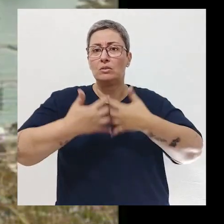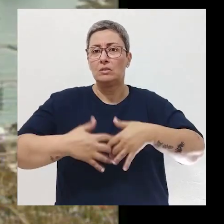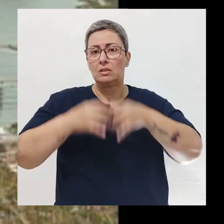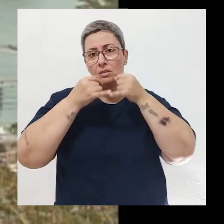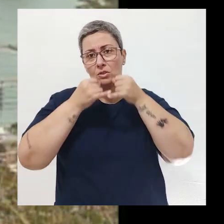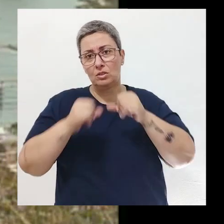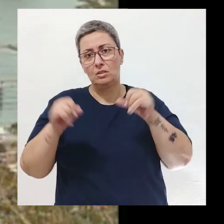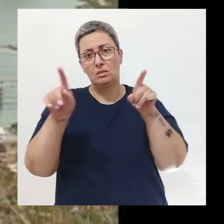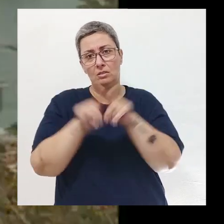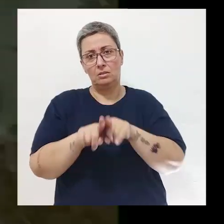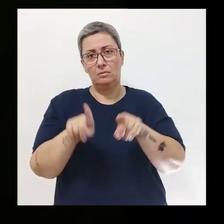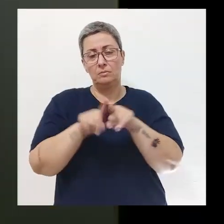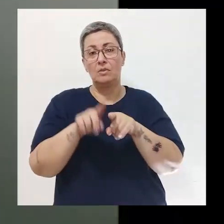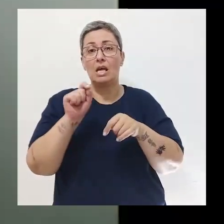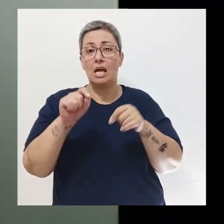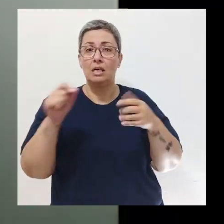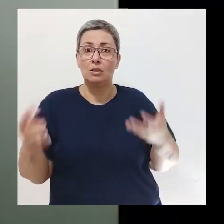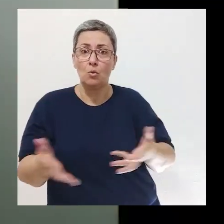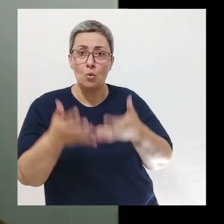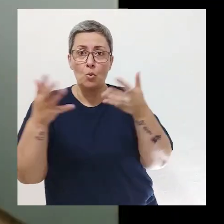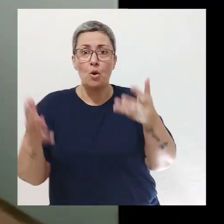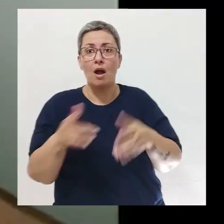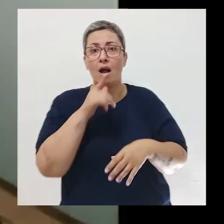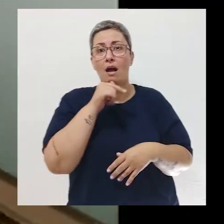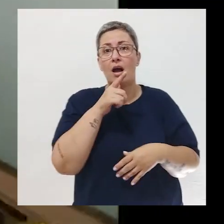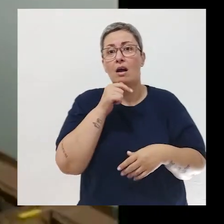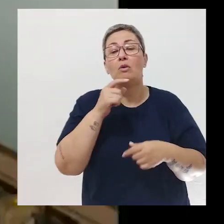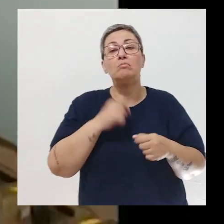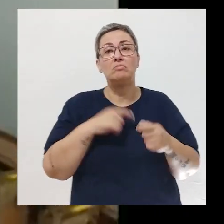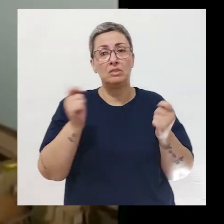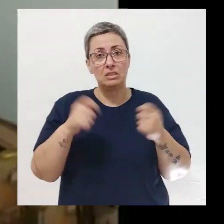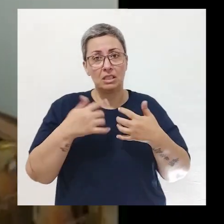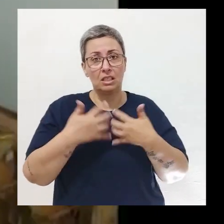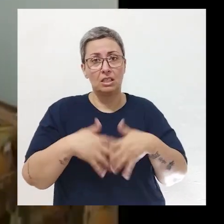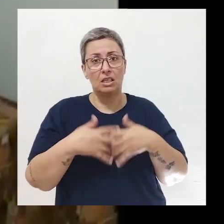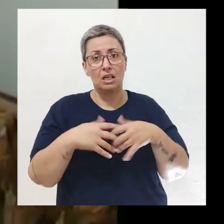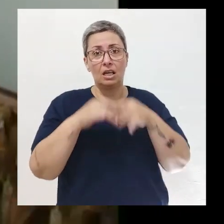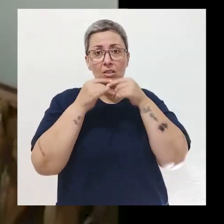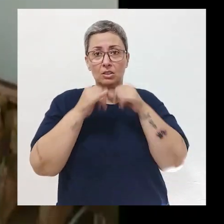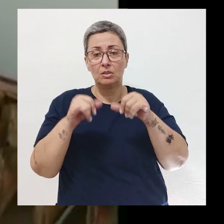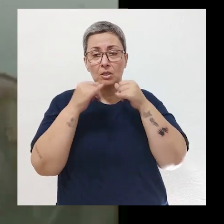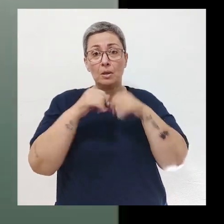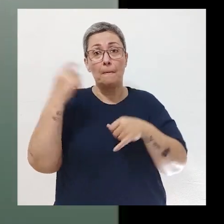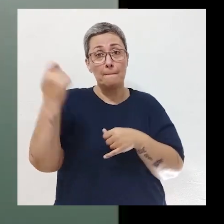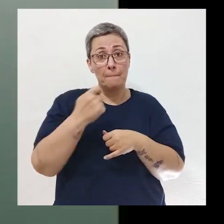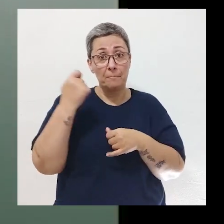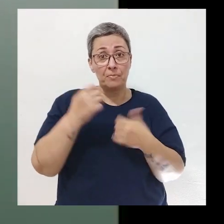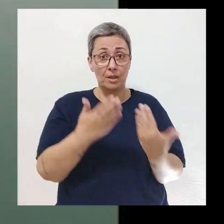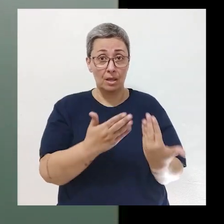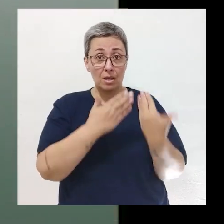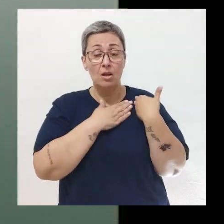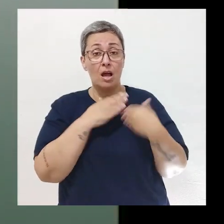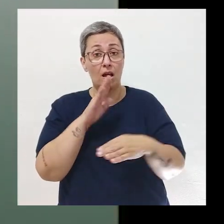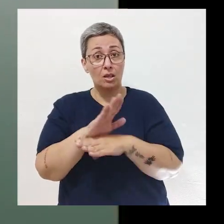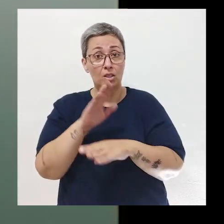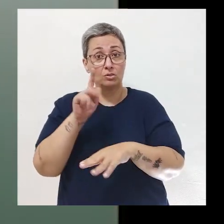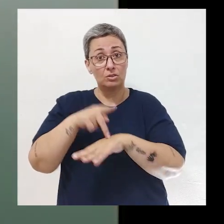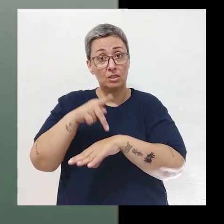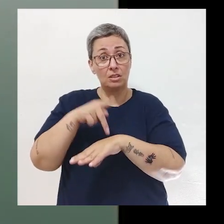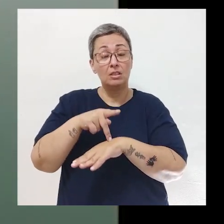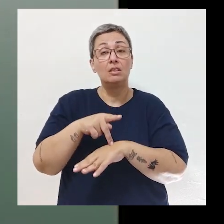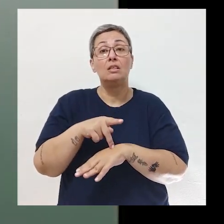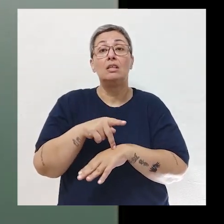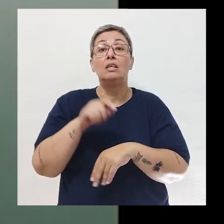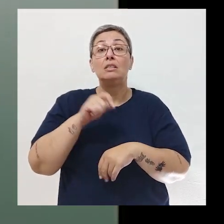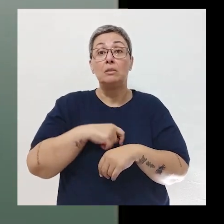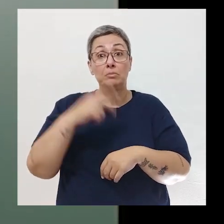usinas hidrelétricas do estado. Essa abundância de água permite que as geradoras paulistas sejam responsáveis por ajudar o